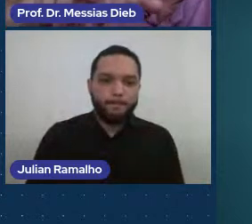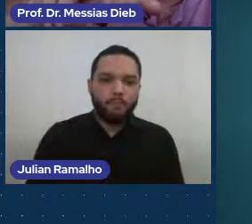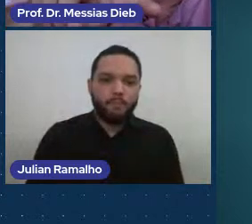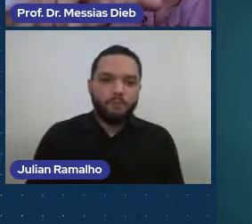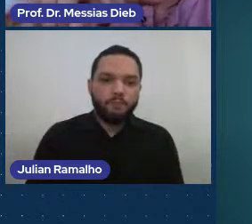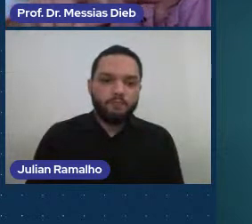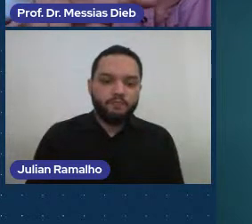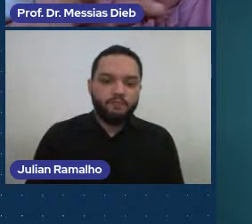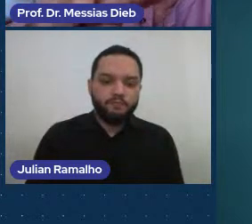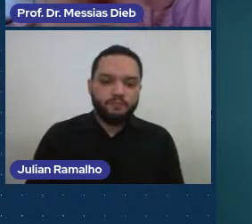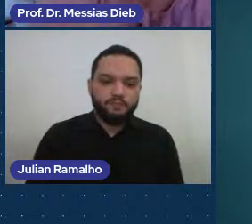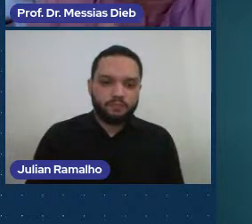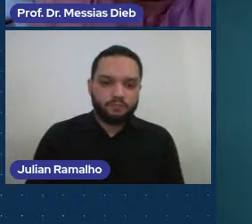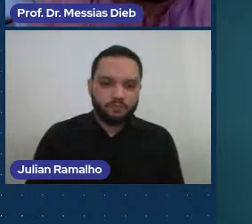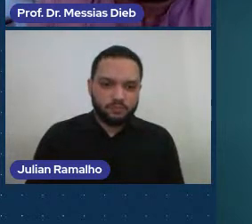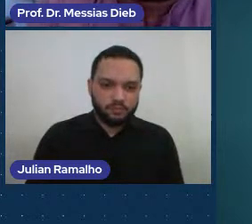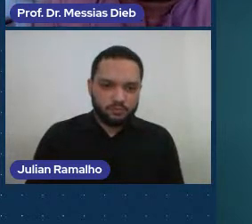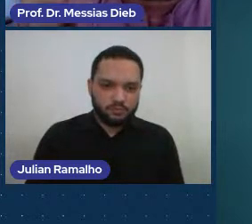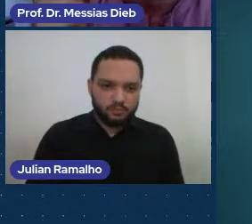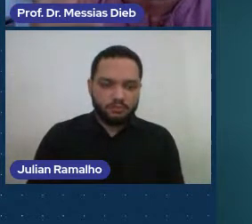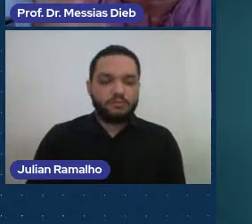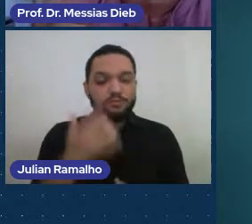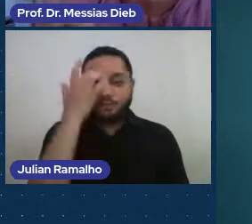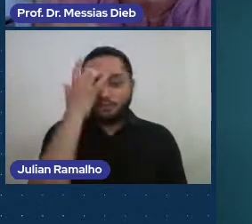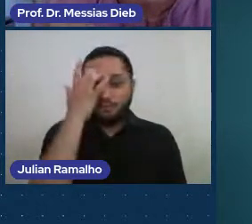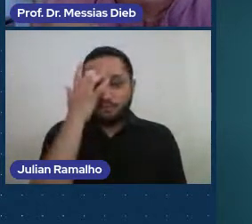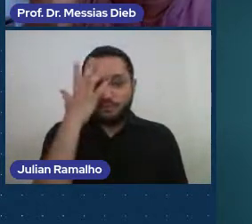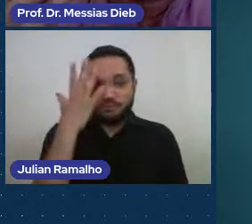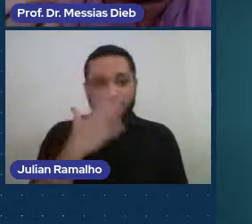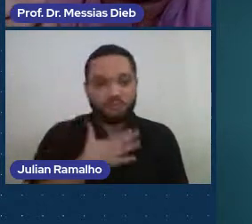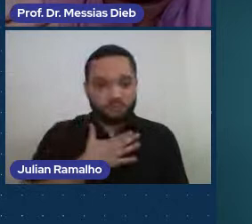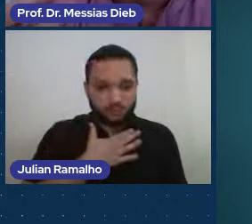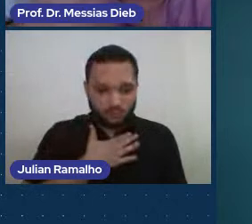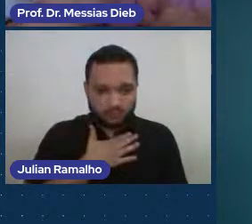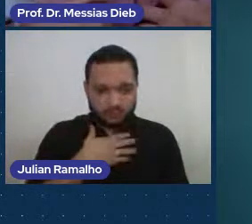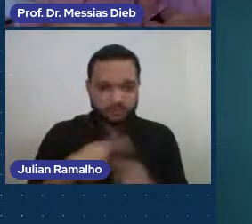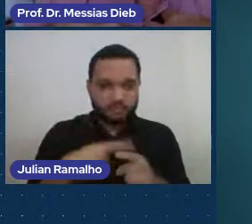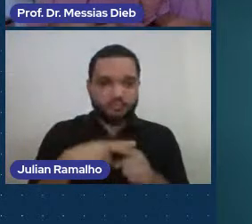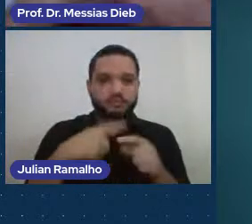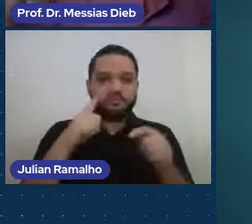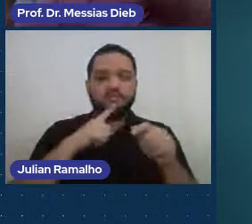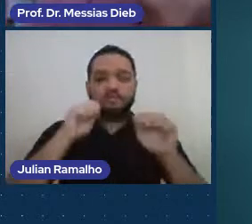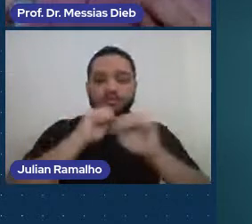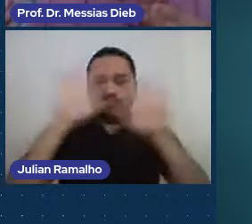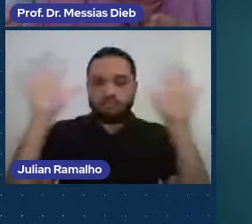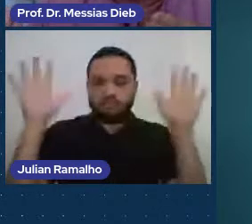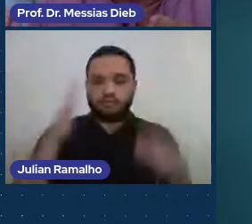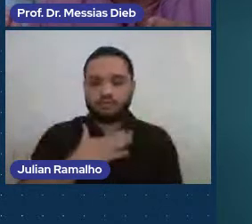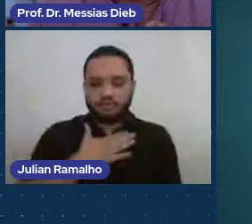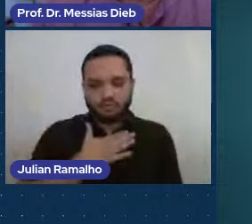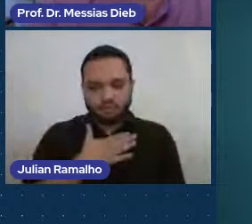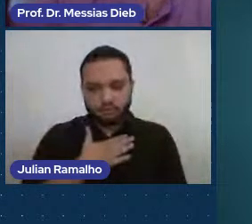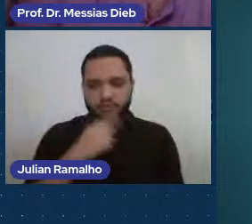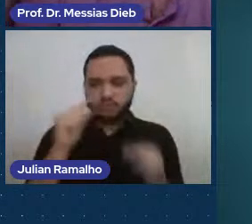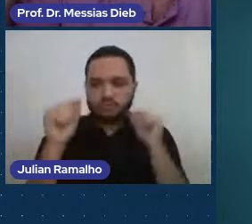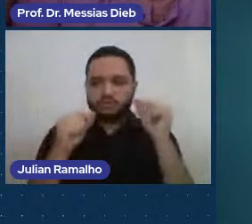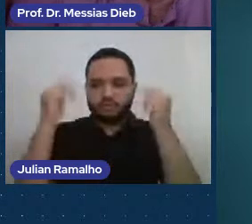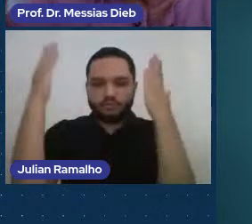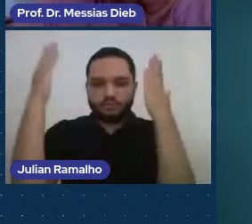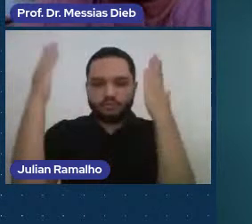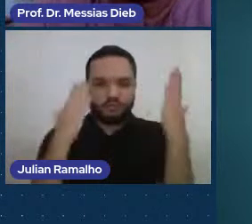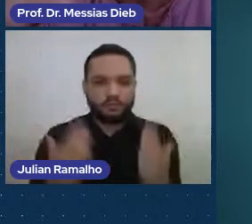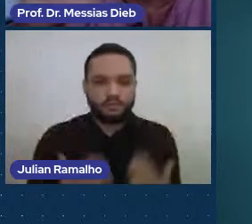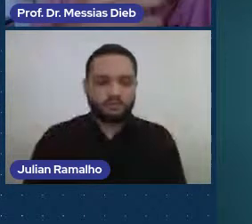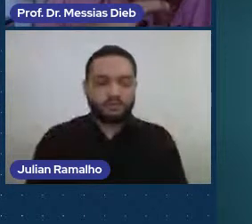né, eu crio aí uma facilidade para mim, no sentido de eu ter clareza para mim mesmo o que é que eu vou analisar. Então, eu já